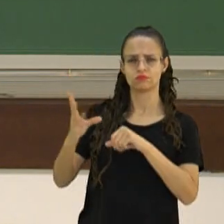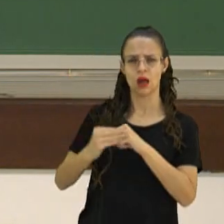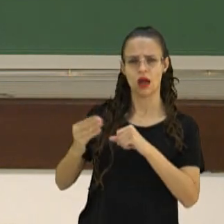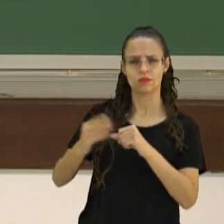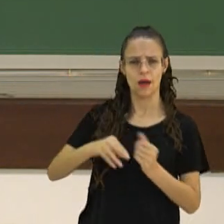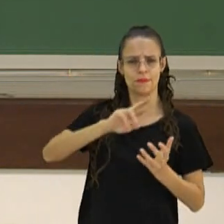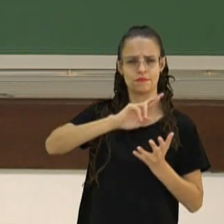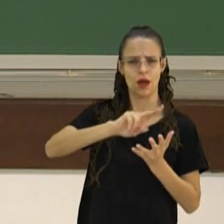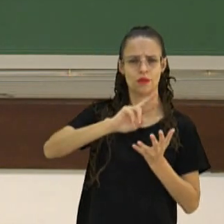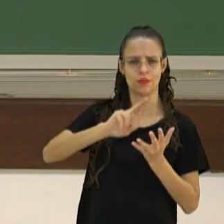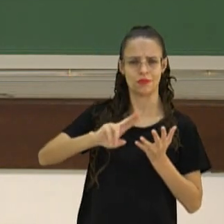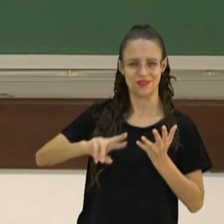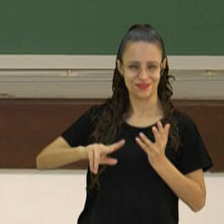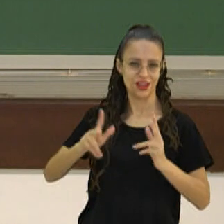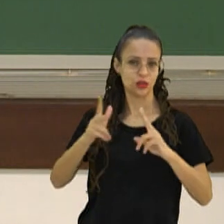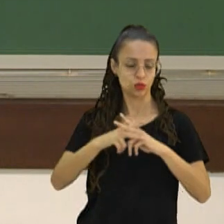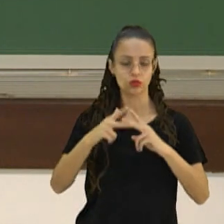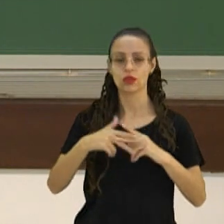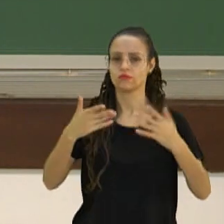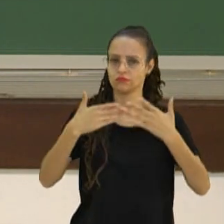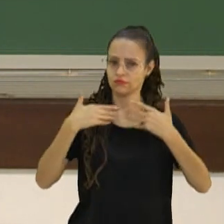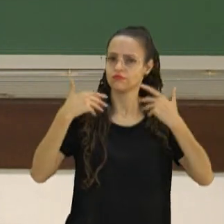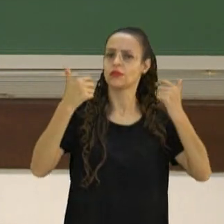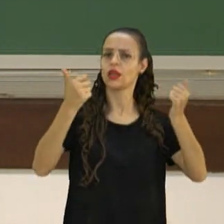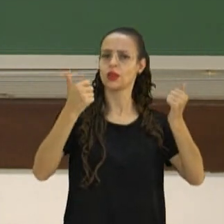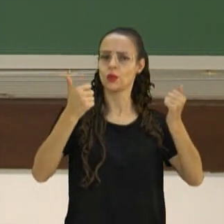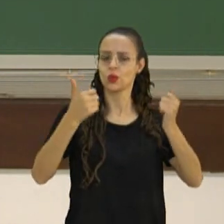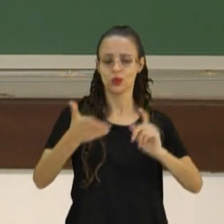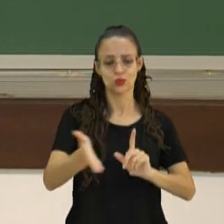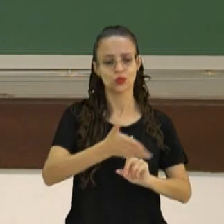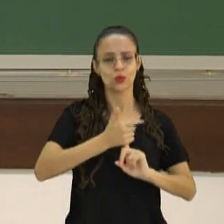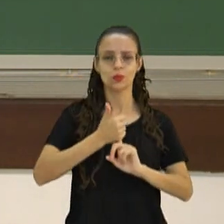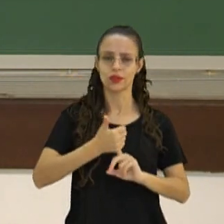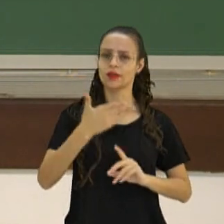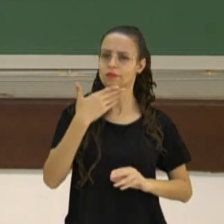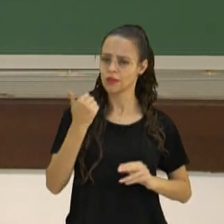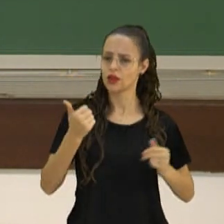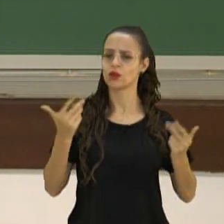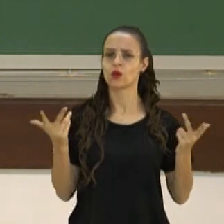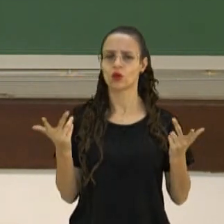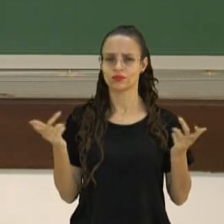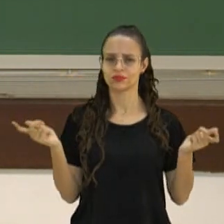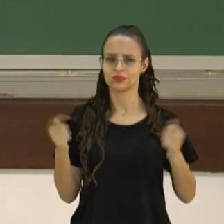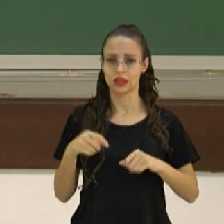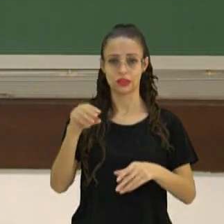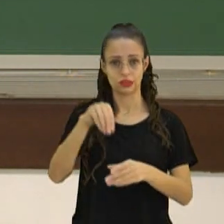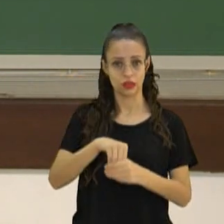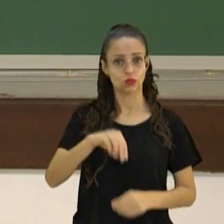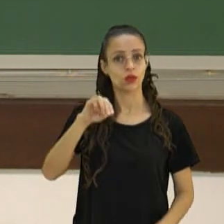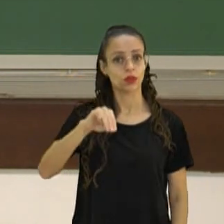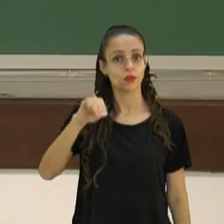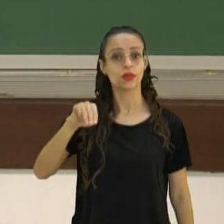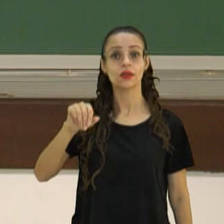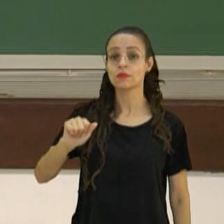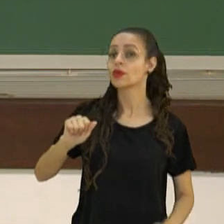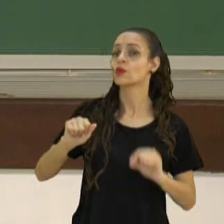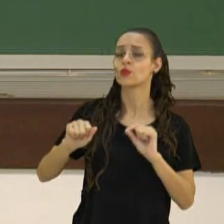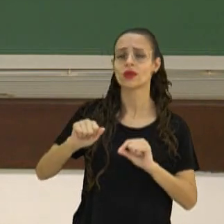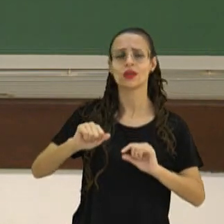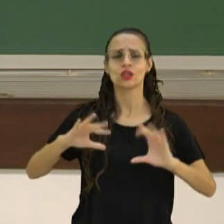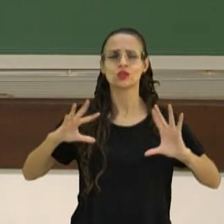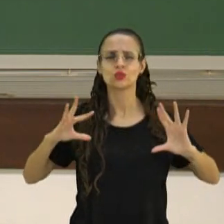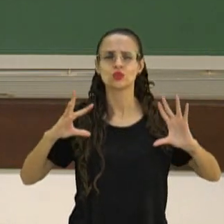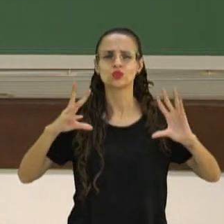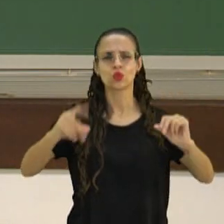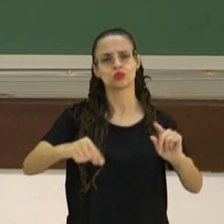de luta, né, melhor eu vou me sair, né, então quanto mais luta eu domino, melhor eu me saio dentro do MMA, né? O MMA então vai misturar